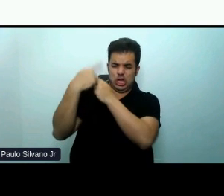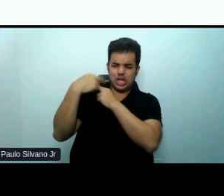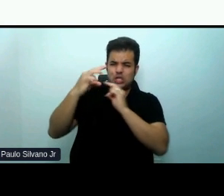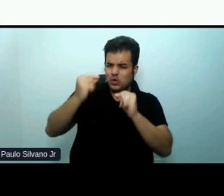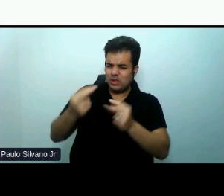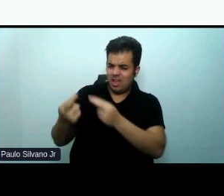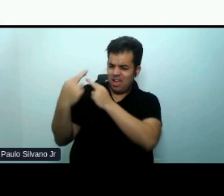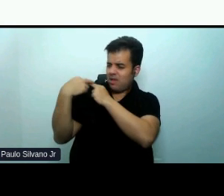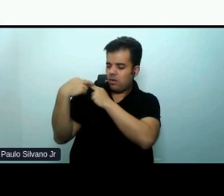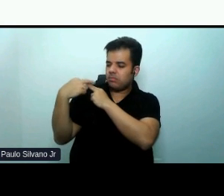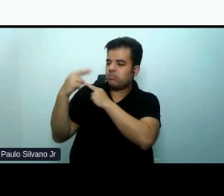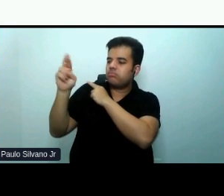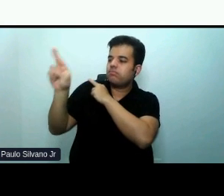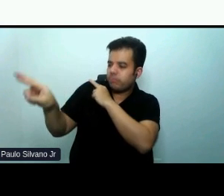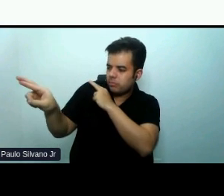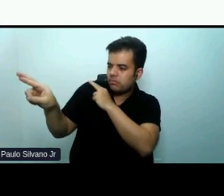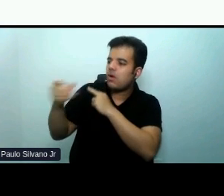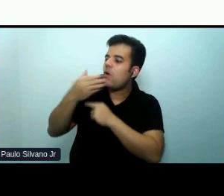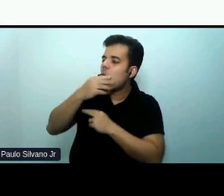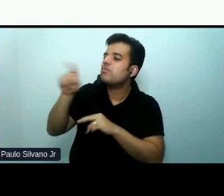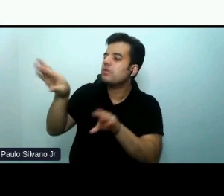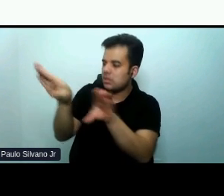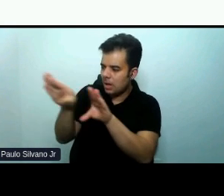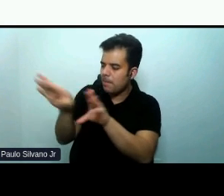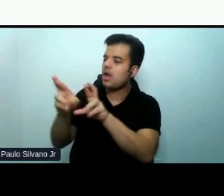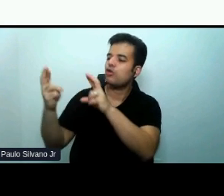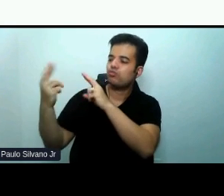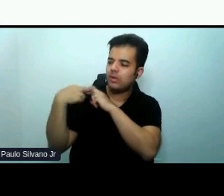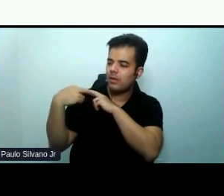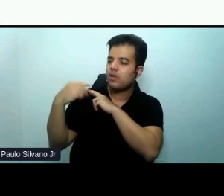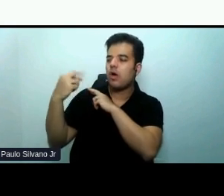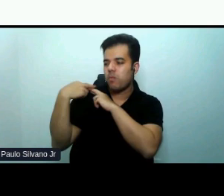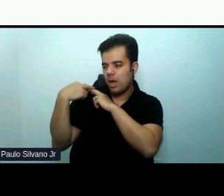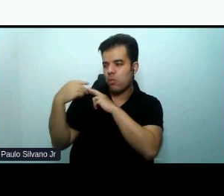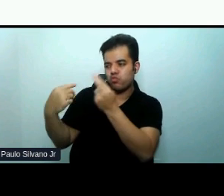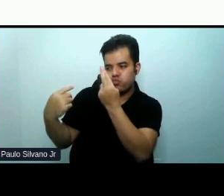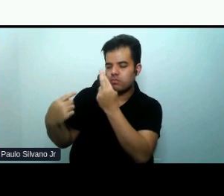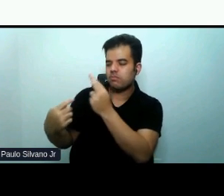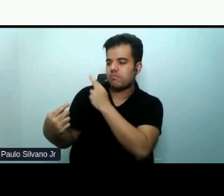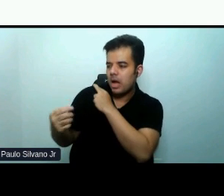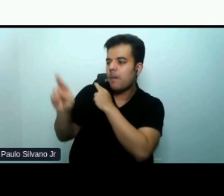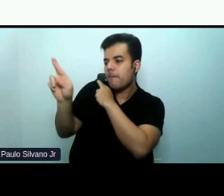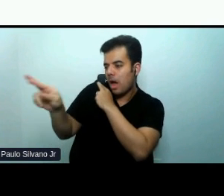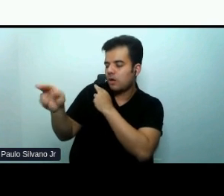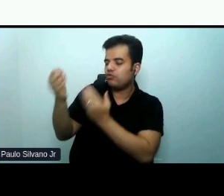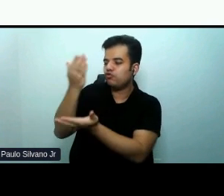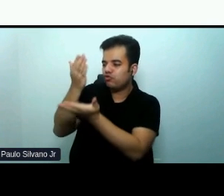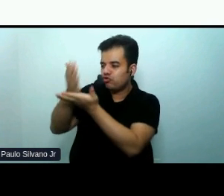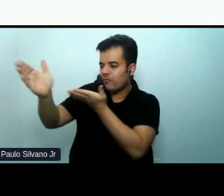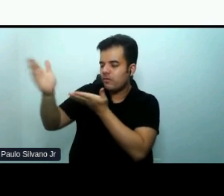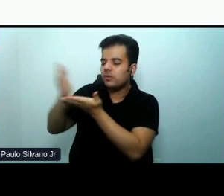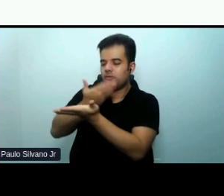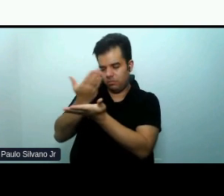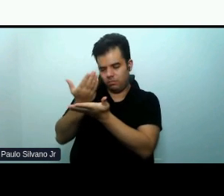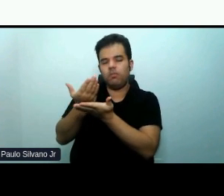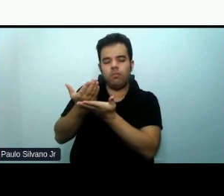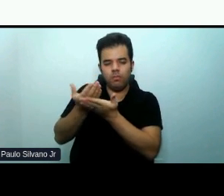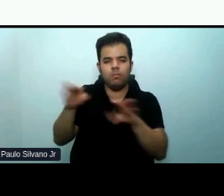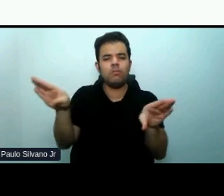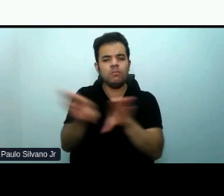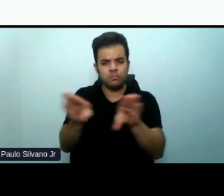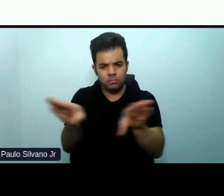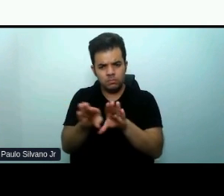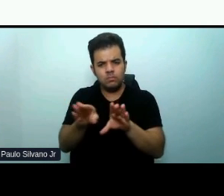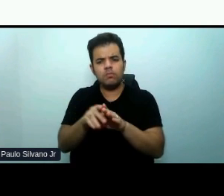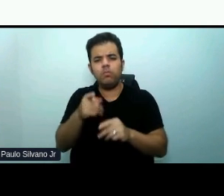E a gente acredita que se as empresas aumentarem ou igualarem aí o período de licença paternidade para